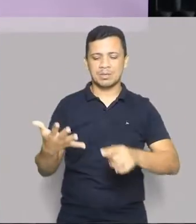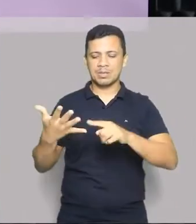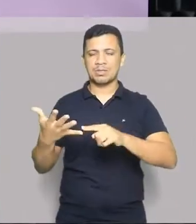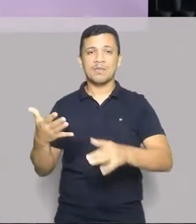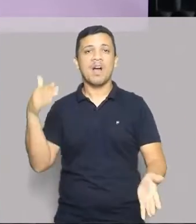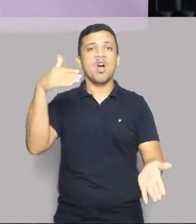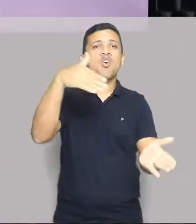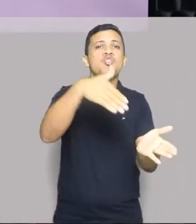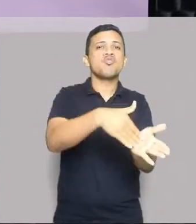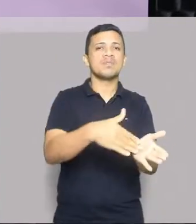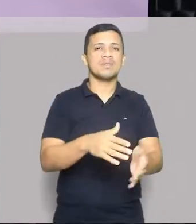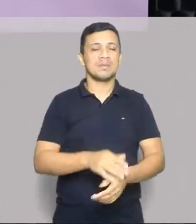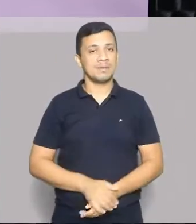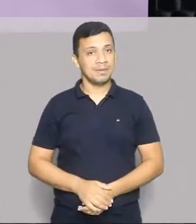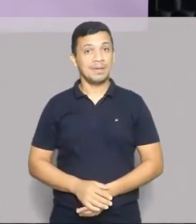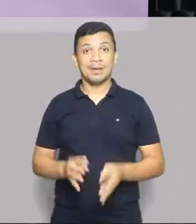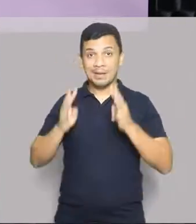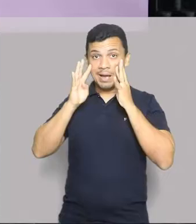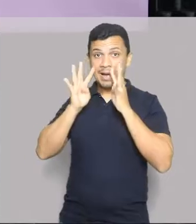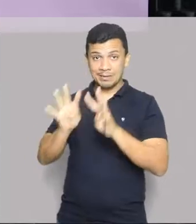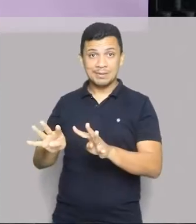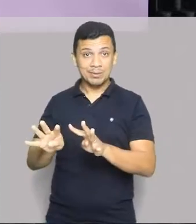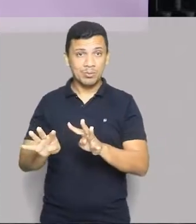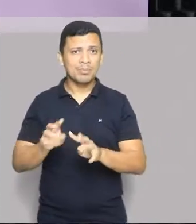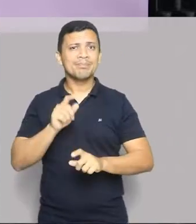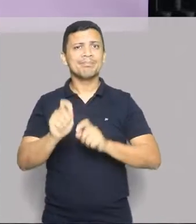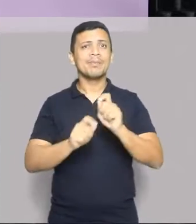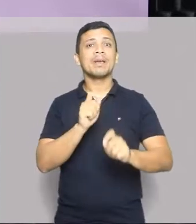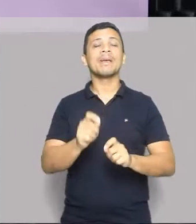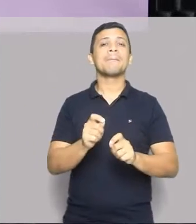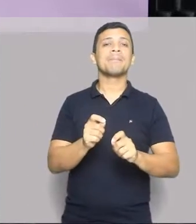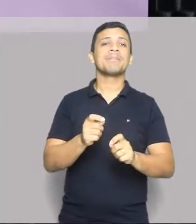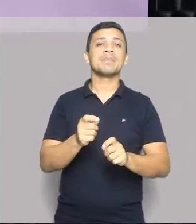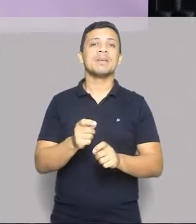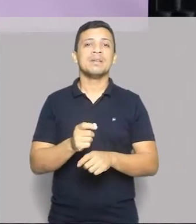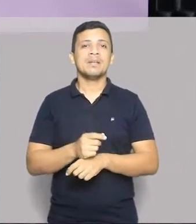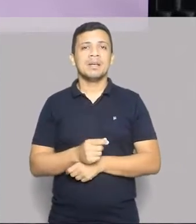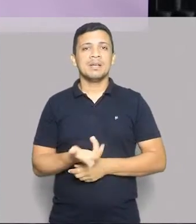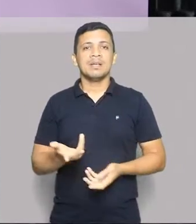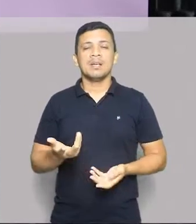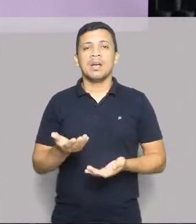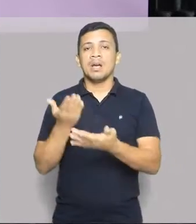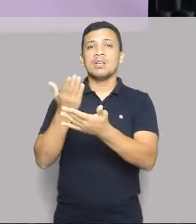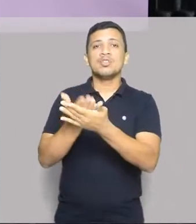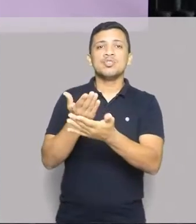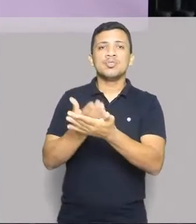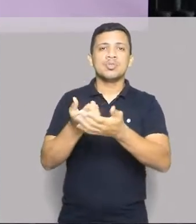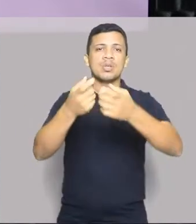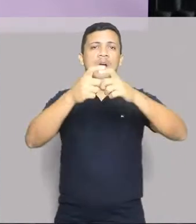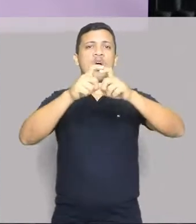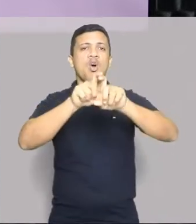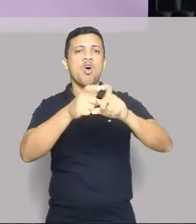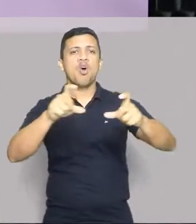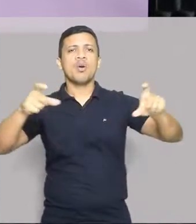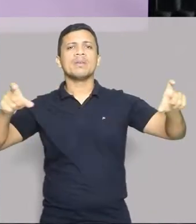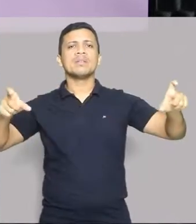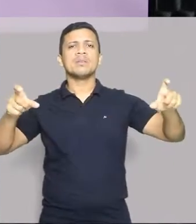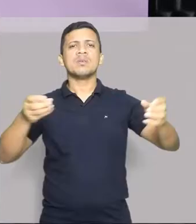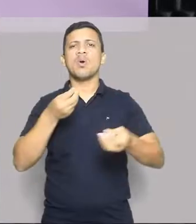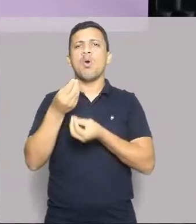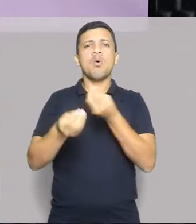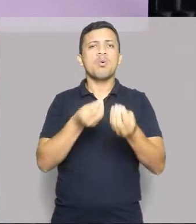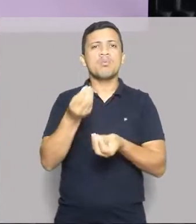cuidado. Com o quê? Primeiro, não se estuda orações coordenadas, não se identificam